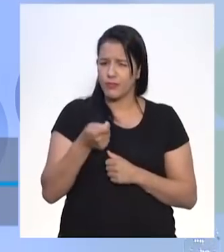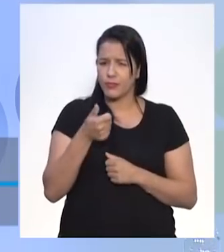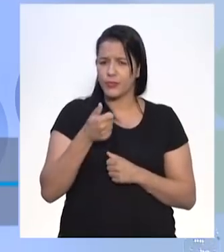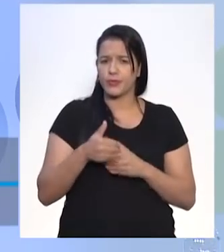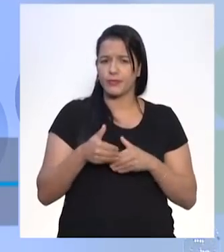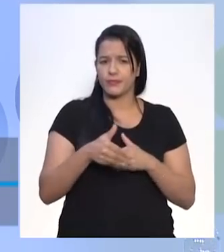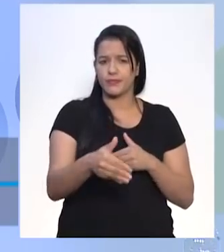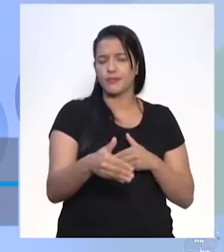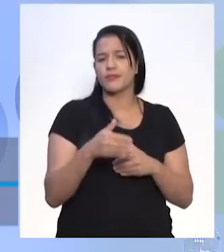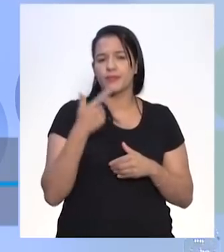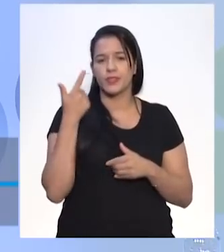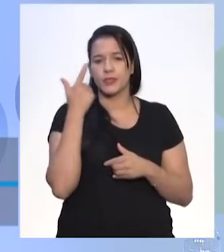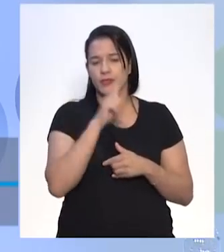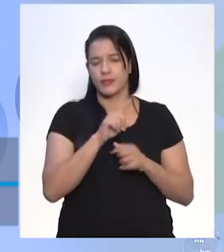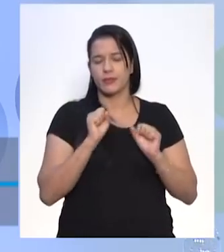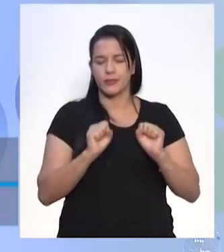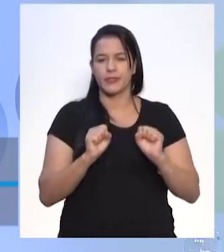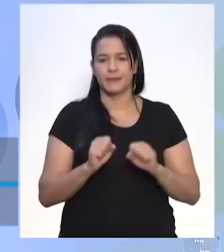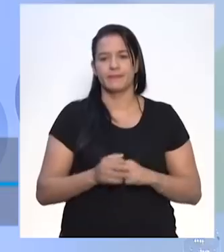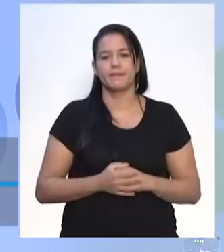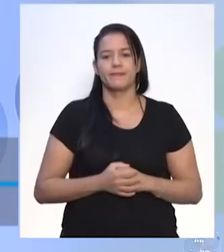gente vai poder.